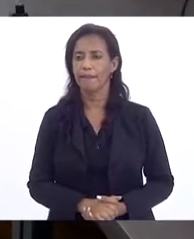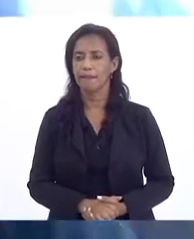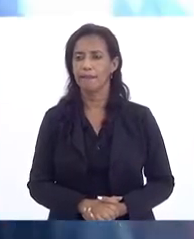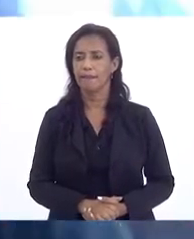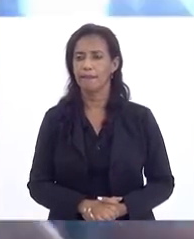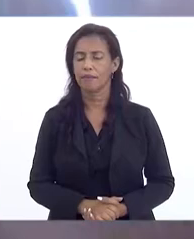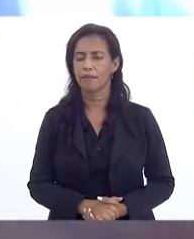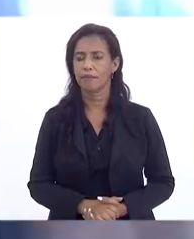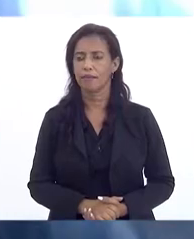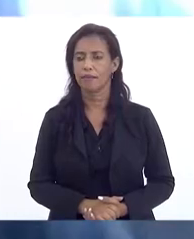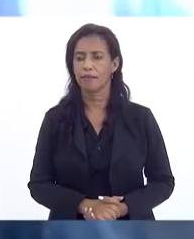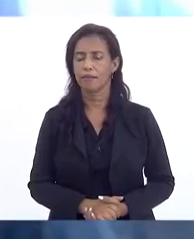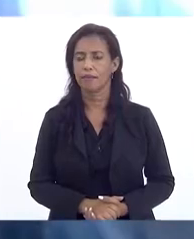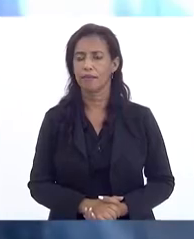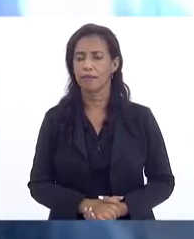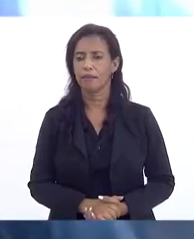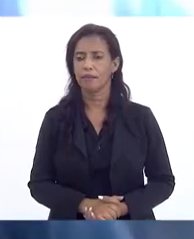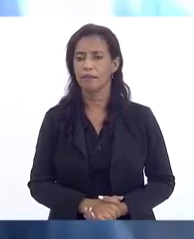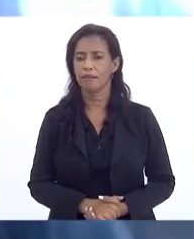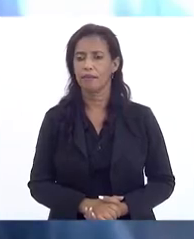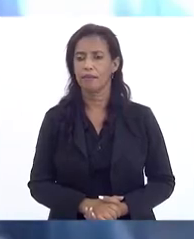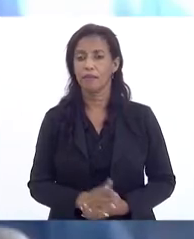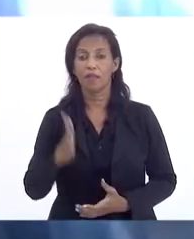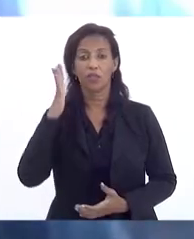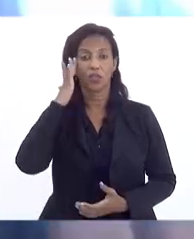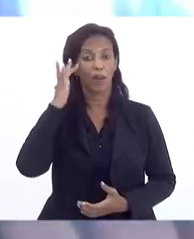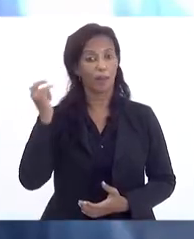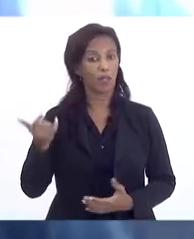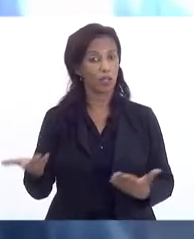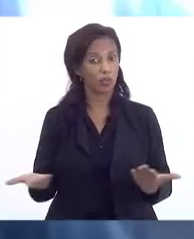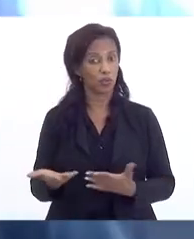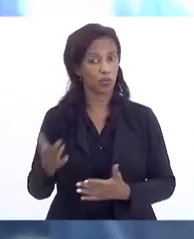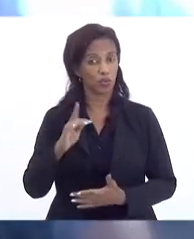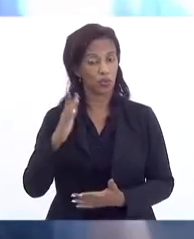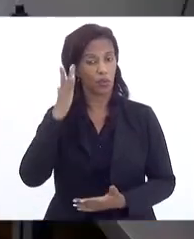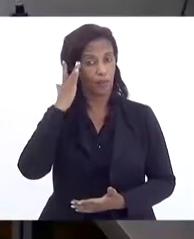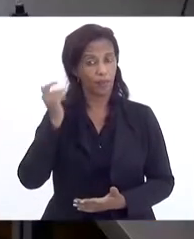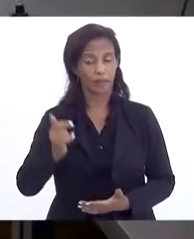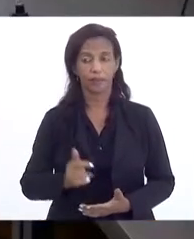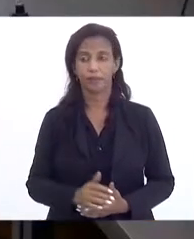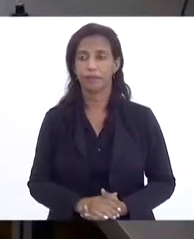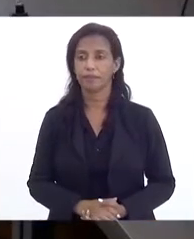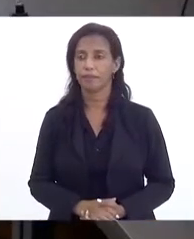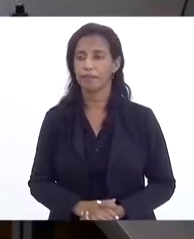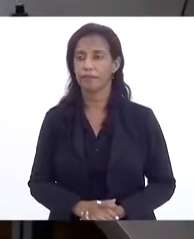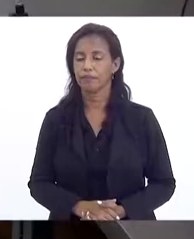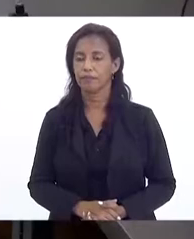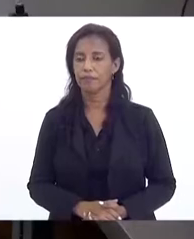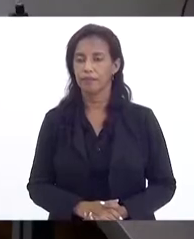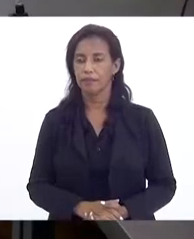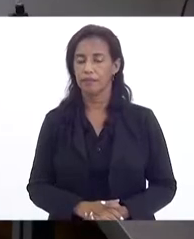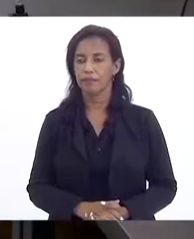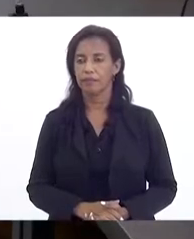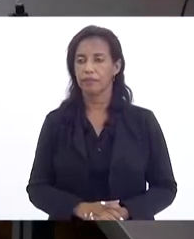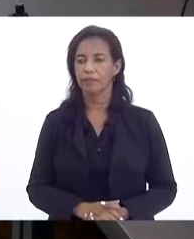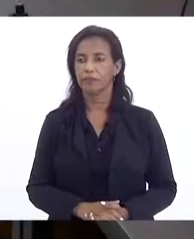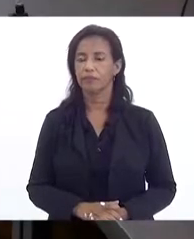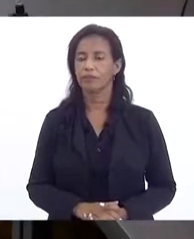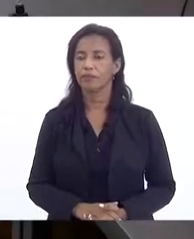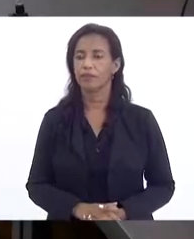na pauta. Está na pauta de amanhã. Está na pauta de amanhã, não de hoje. Eu vou dar parecer amanhã, não tem como votar. Tá bom. Não dá para